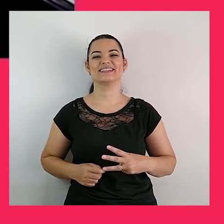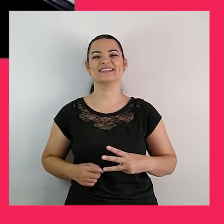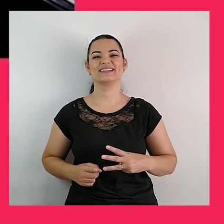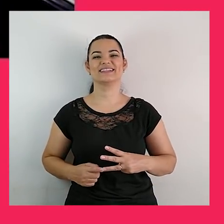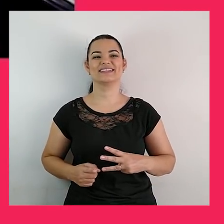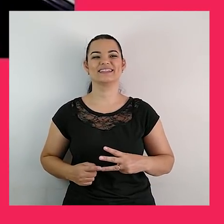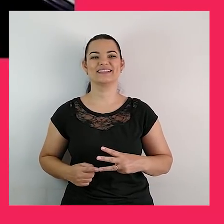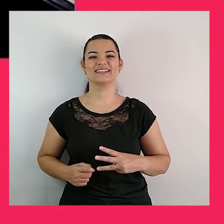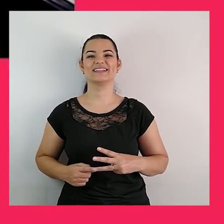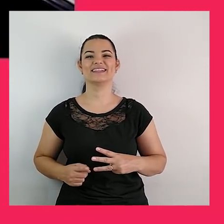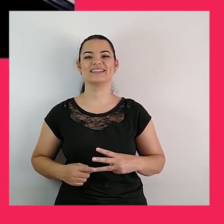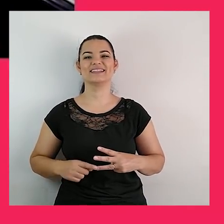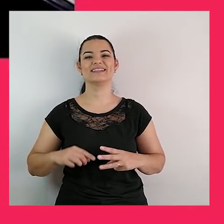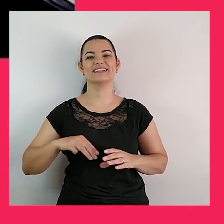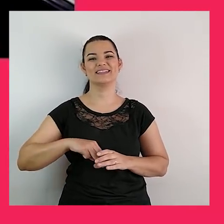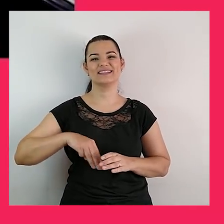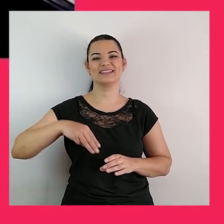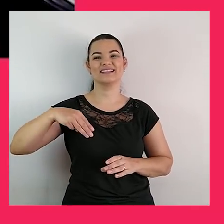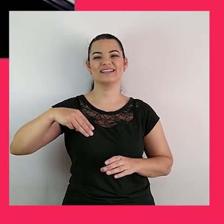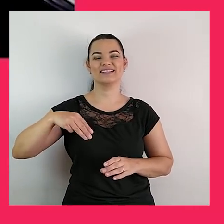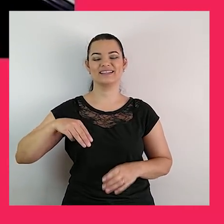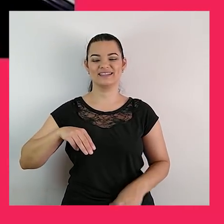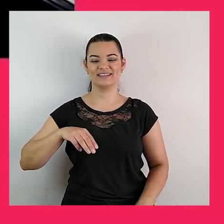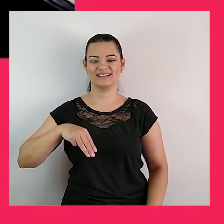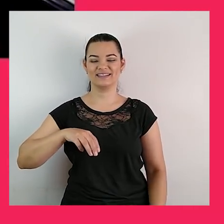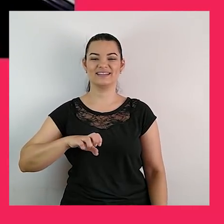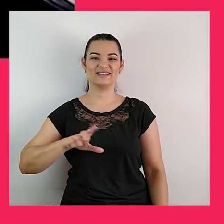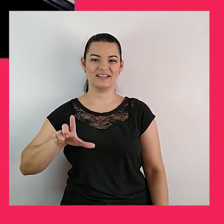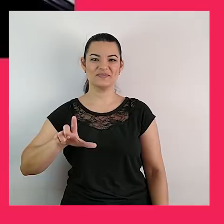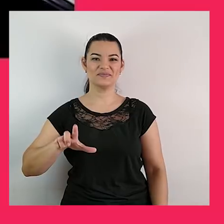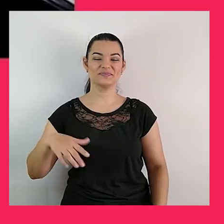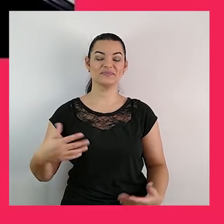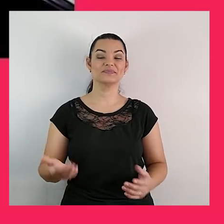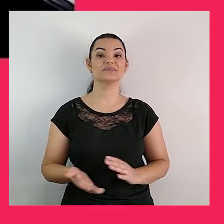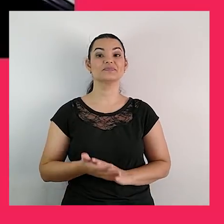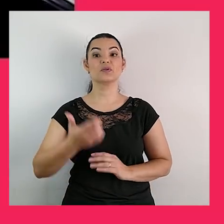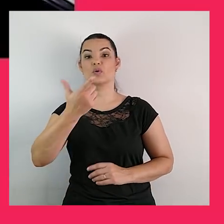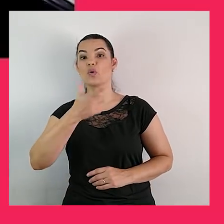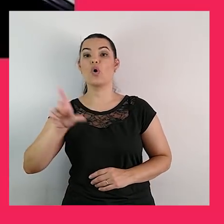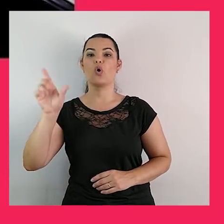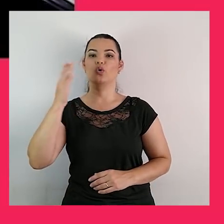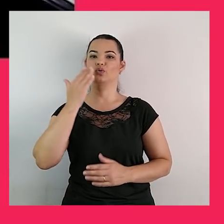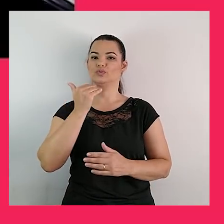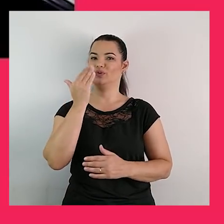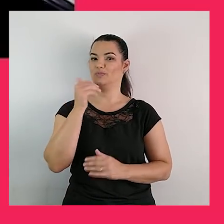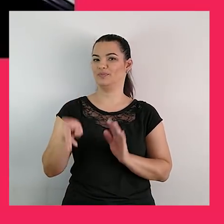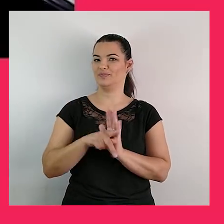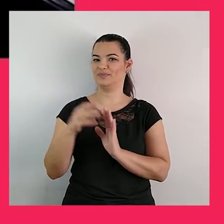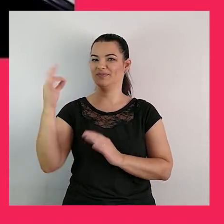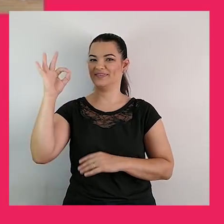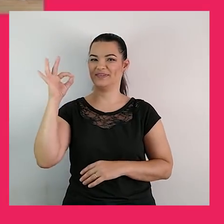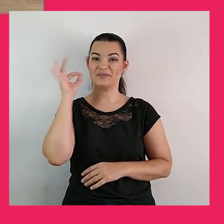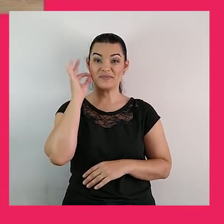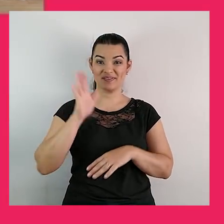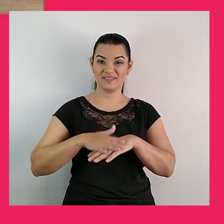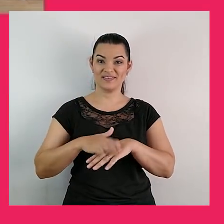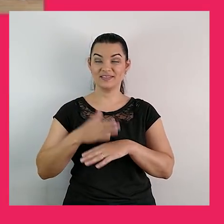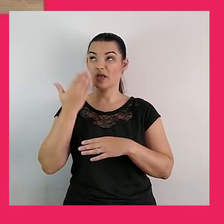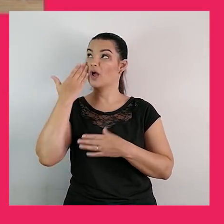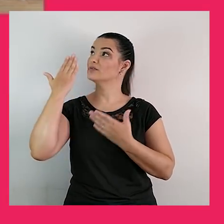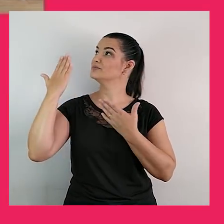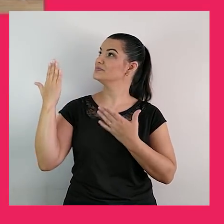alternativa 3. Mel. Vamos para o próximo alimento.